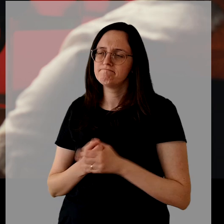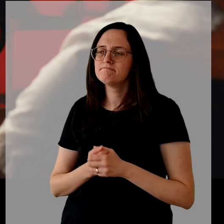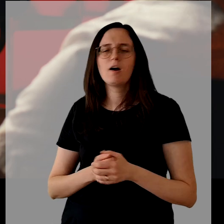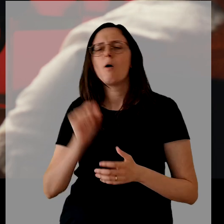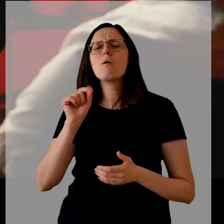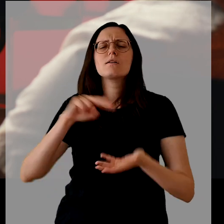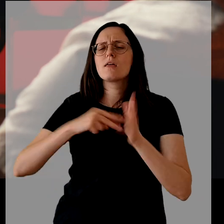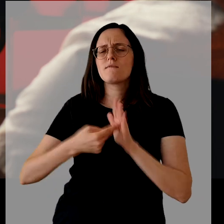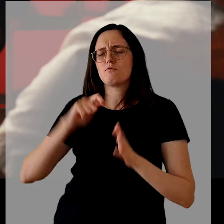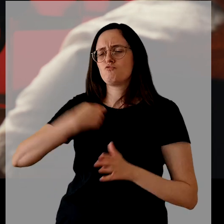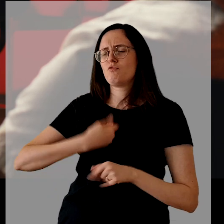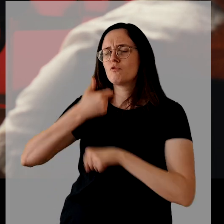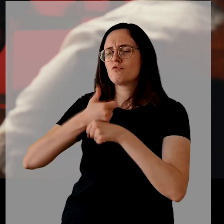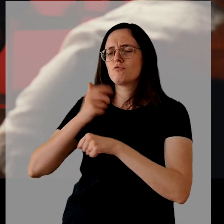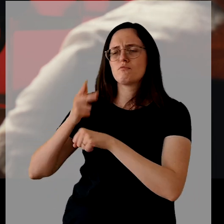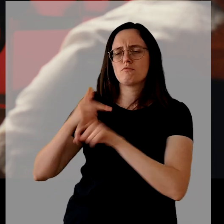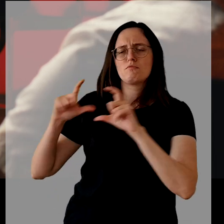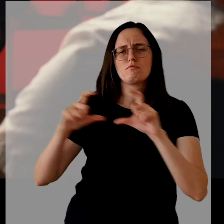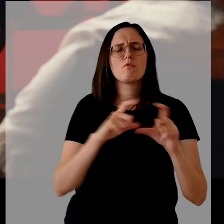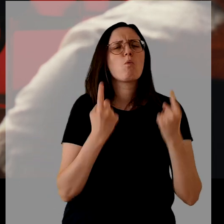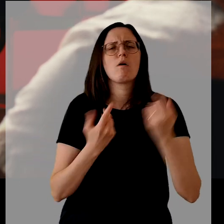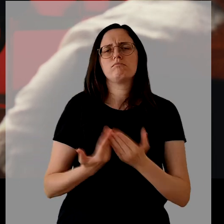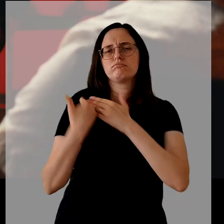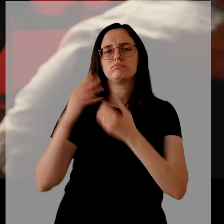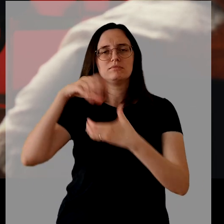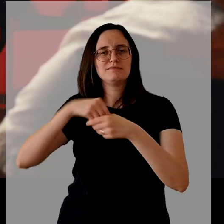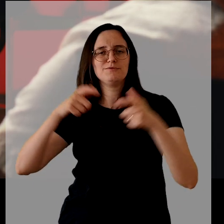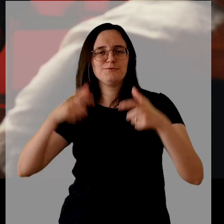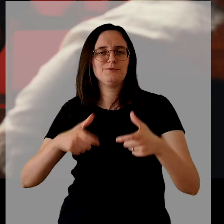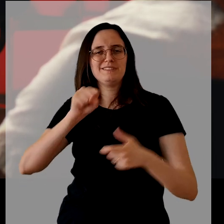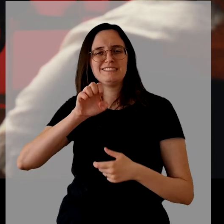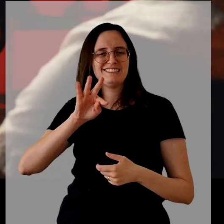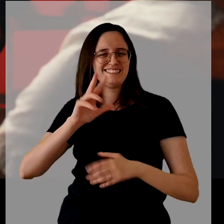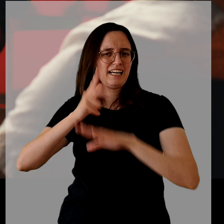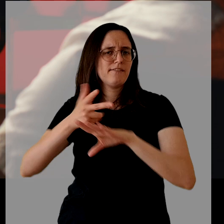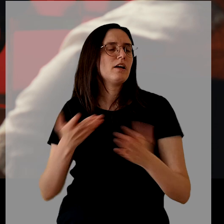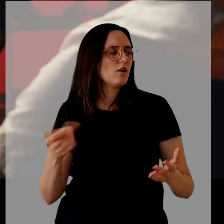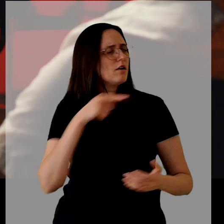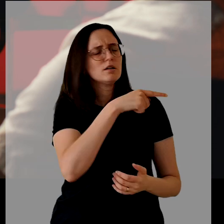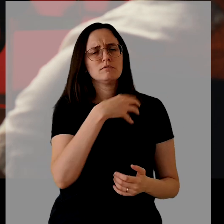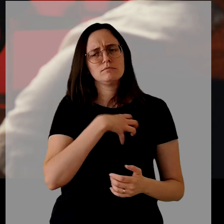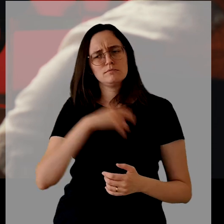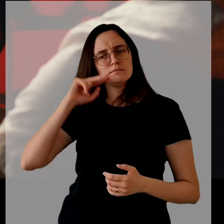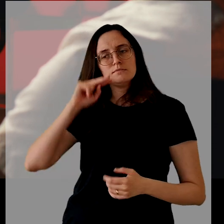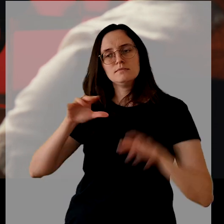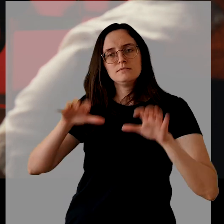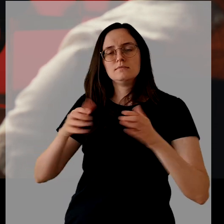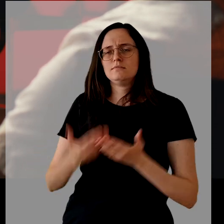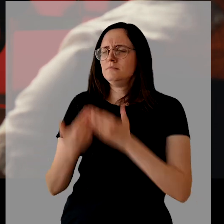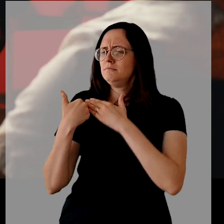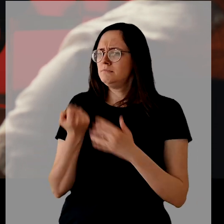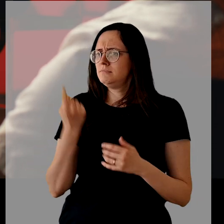ser um diretor de fotografia, qual que é essa nossa responsabilidade dentro do set. Quando você se deparou com isso, com